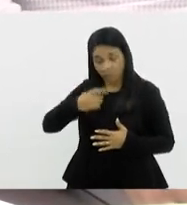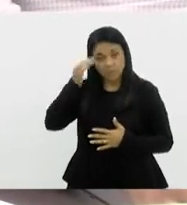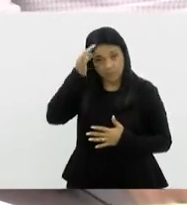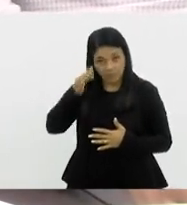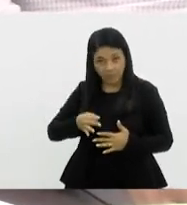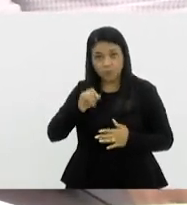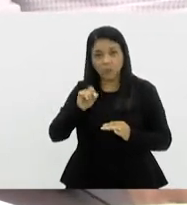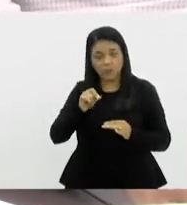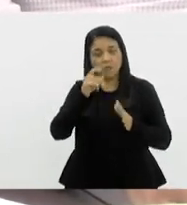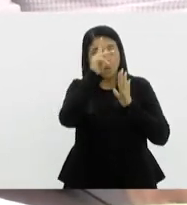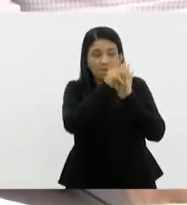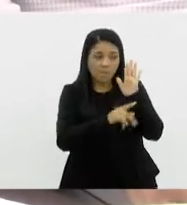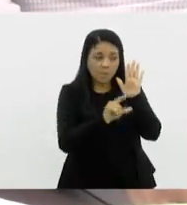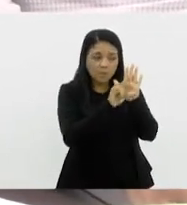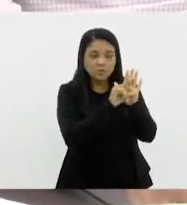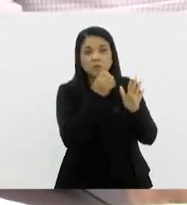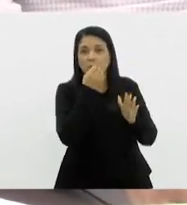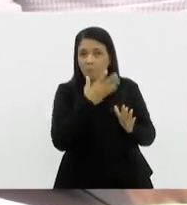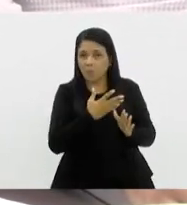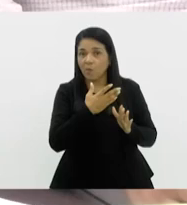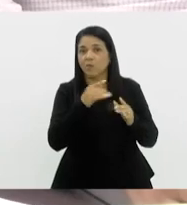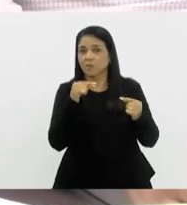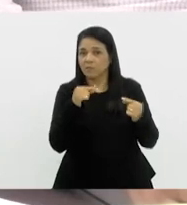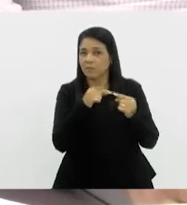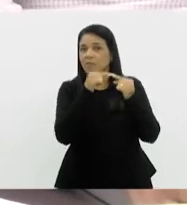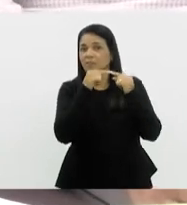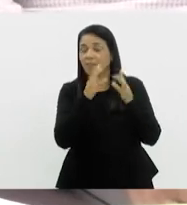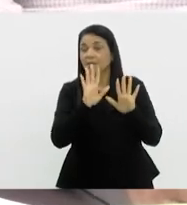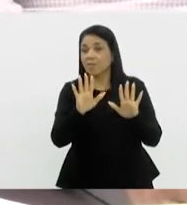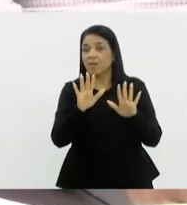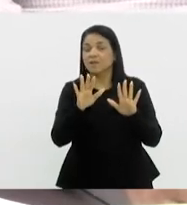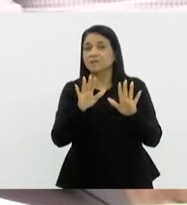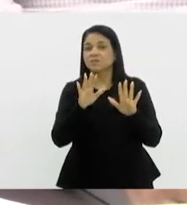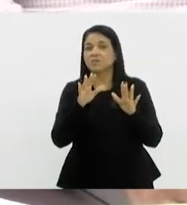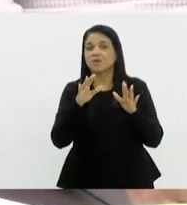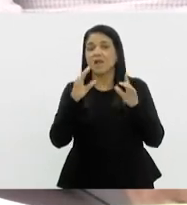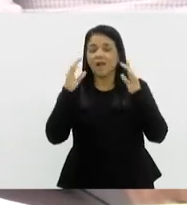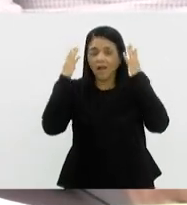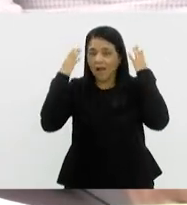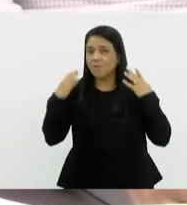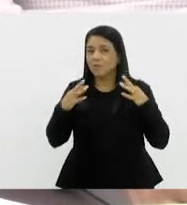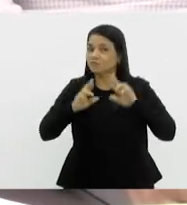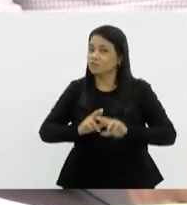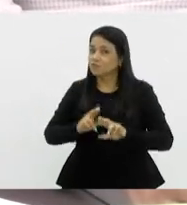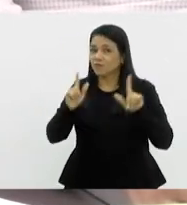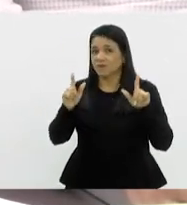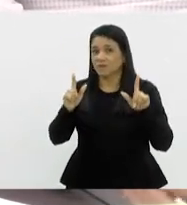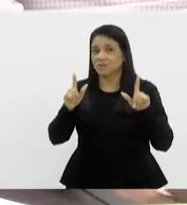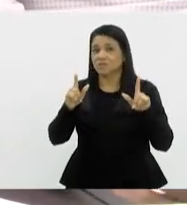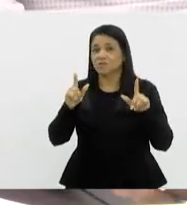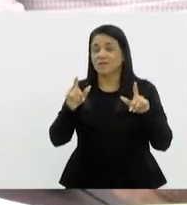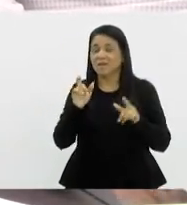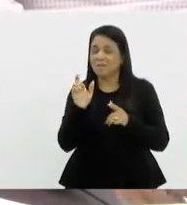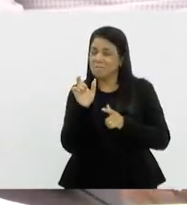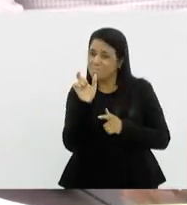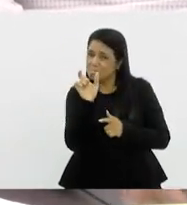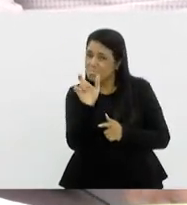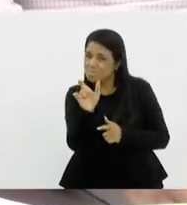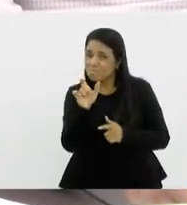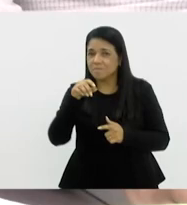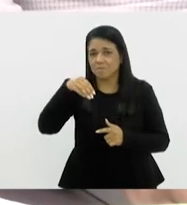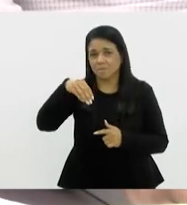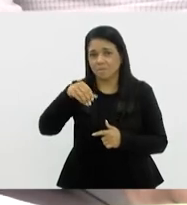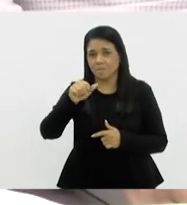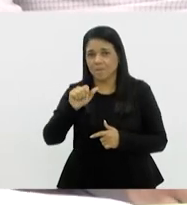impedir a discriminação de pessoas que usam cabelo diferente. A expressão maluco, Luiz Paulo foi nesse ponto, ela